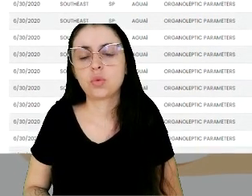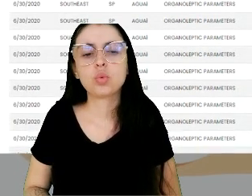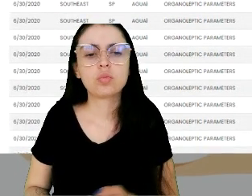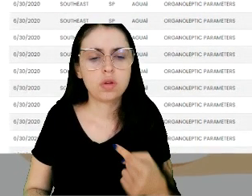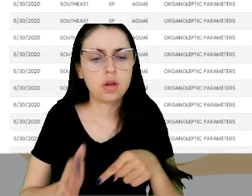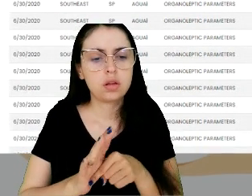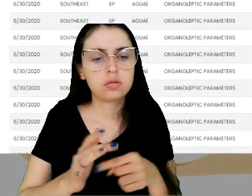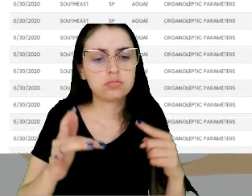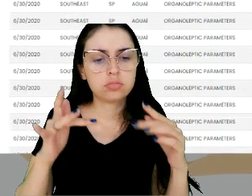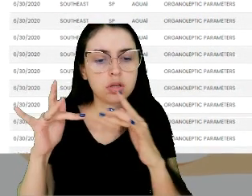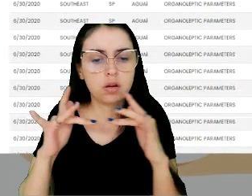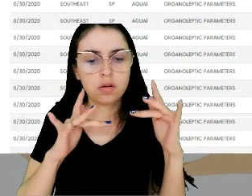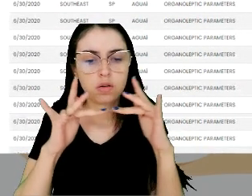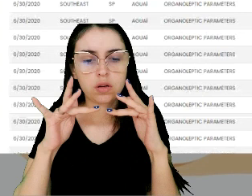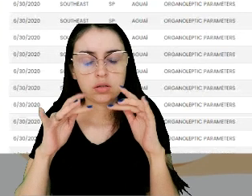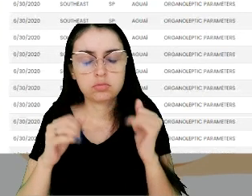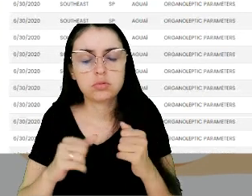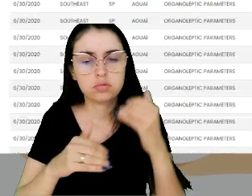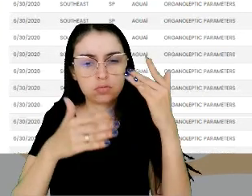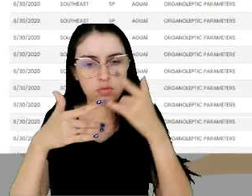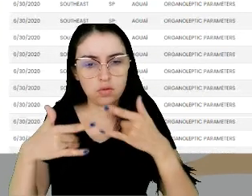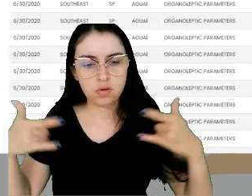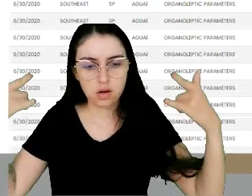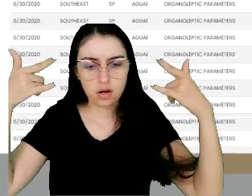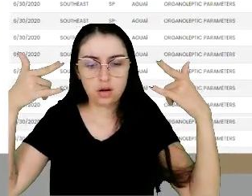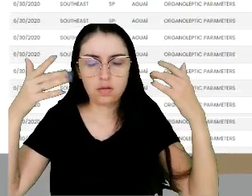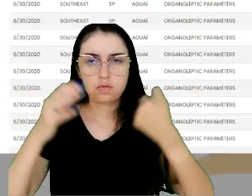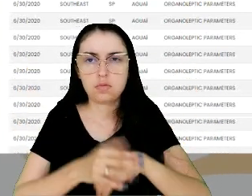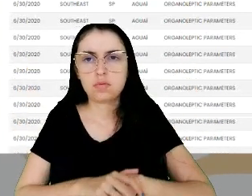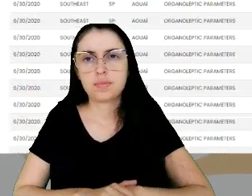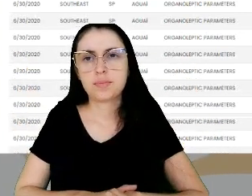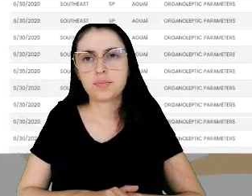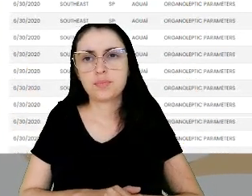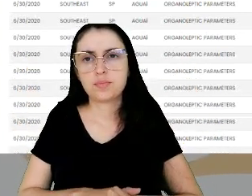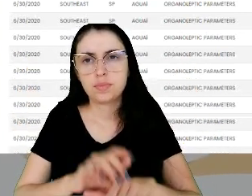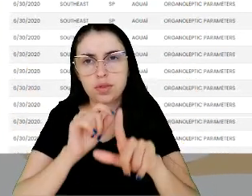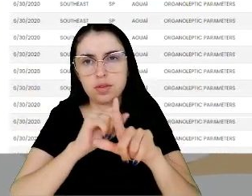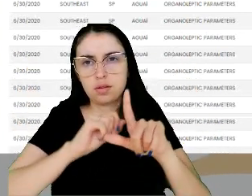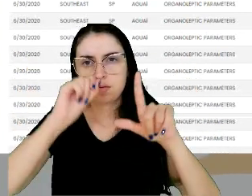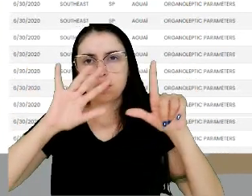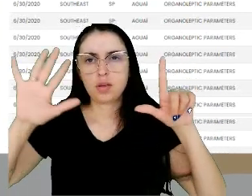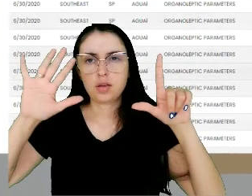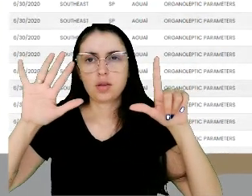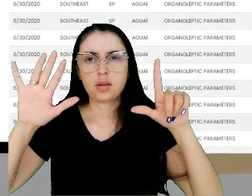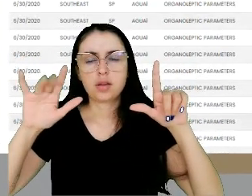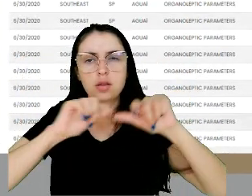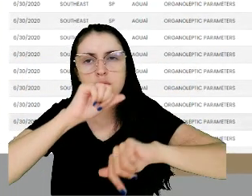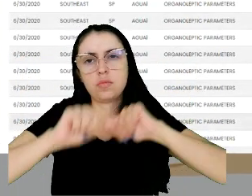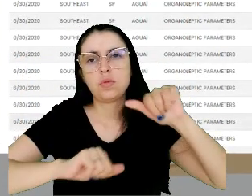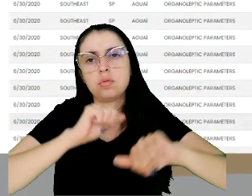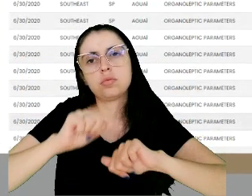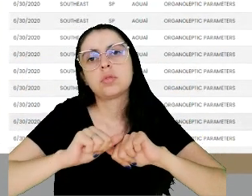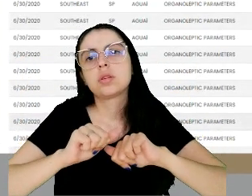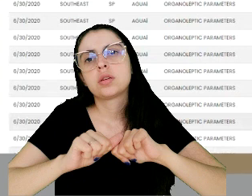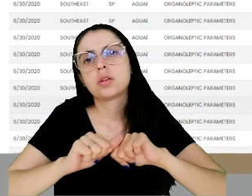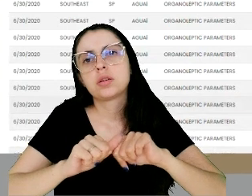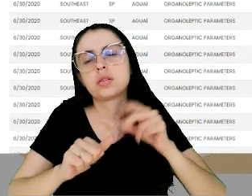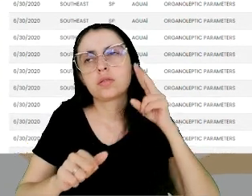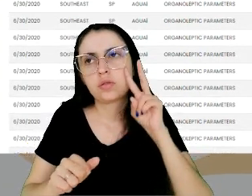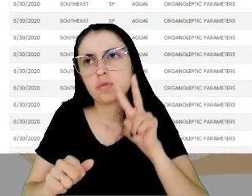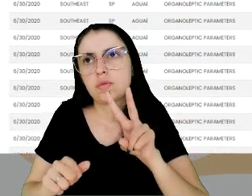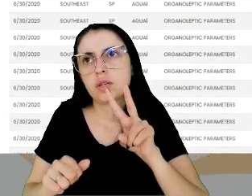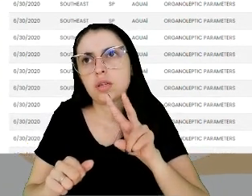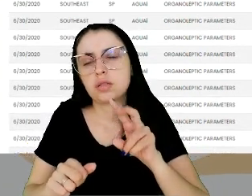interajo com esse gráfico aqui, automaticamente esse gráfico aqui também ele modifica e essa listagem aqui